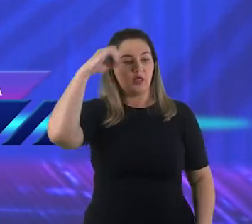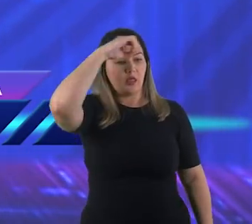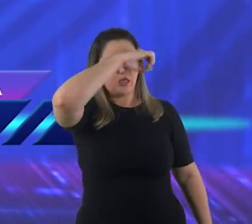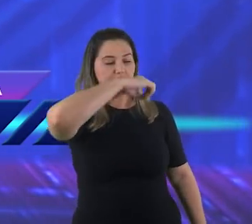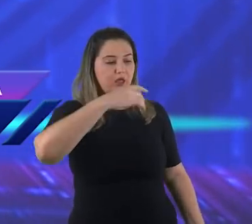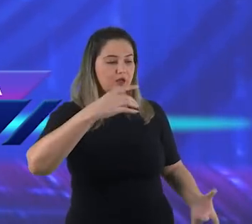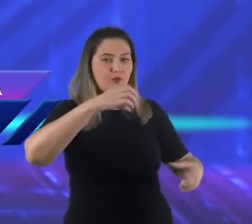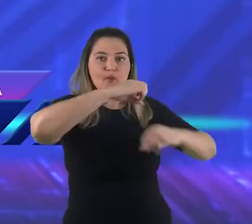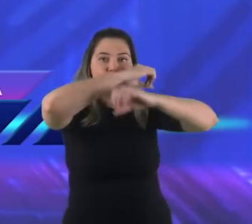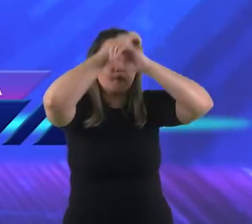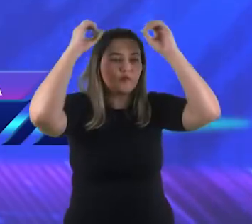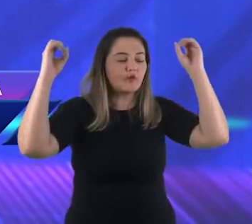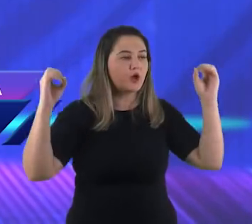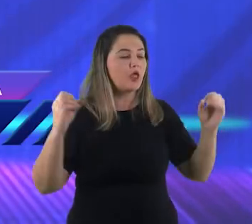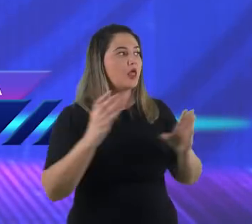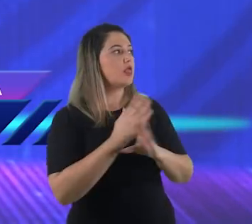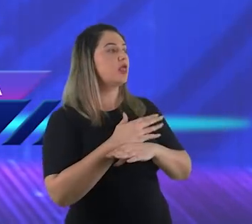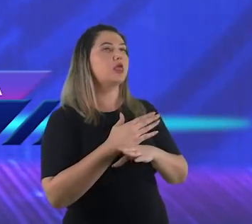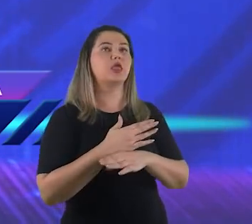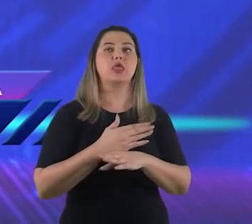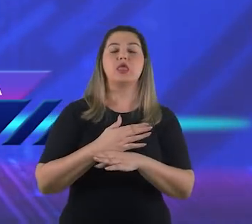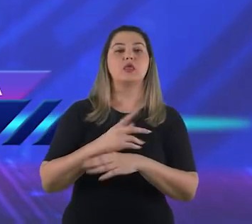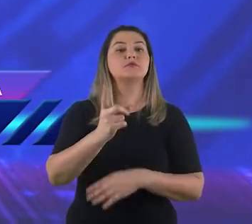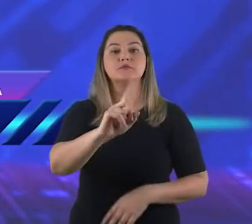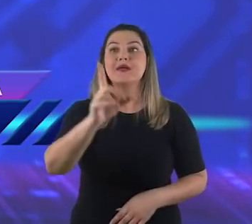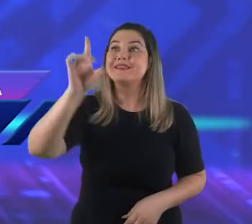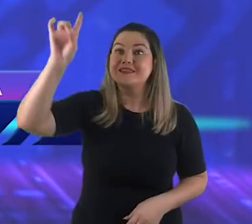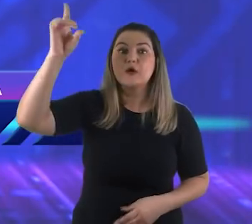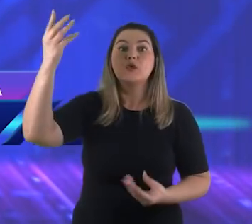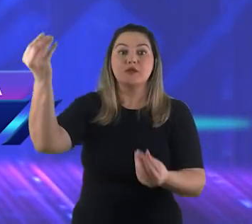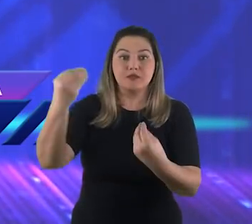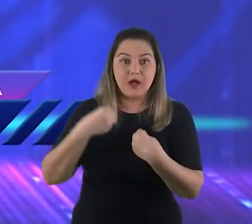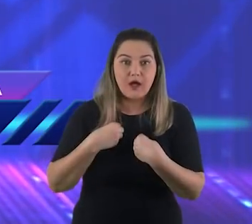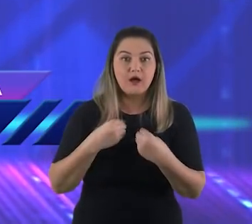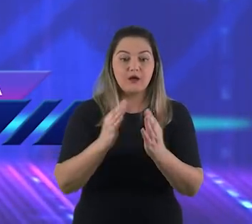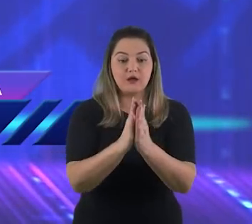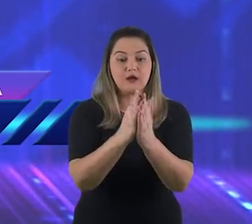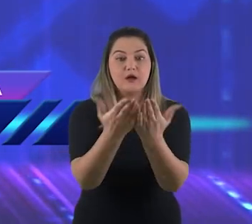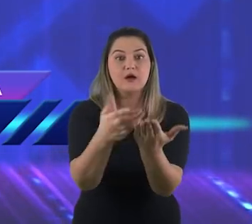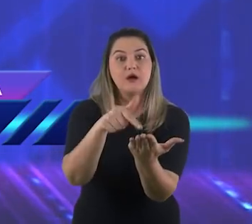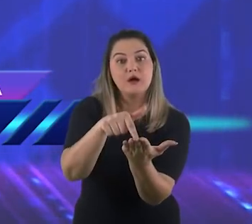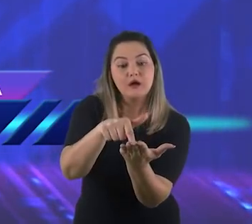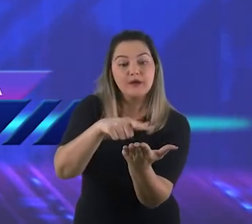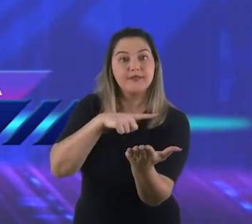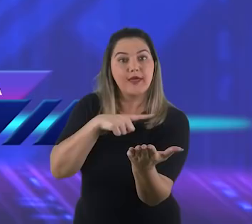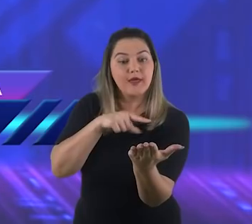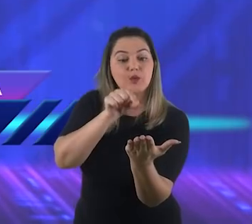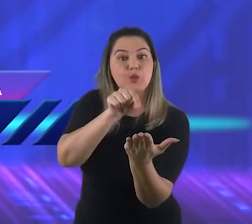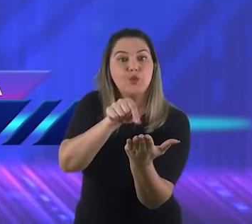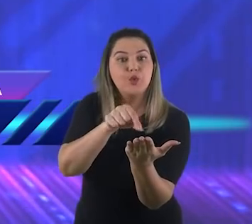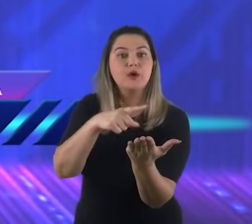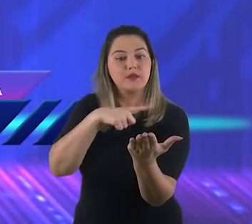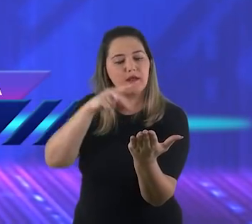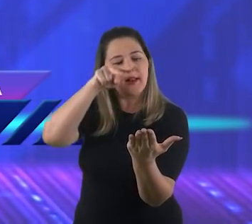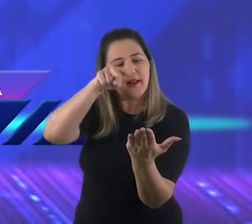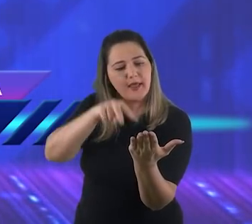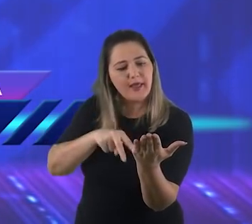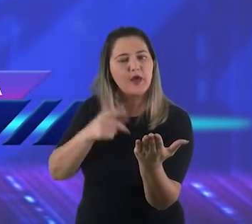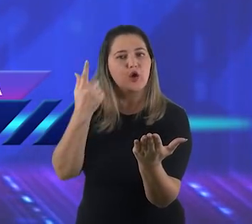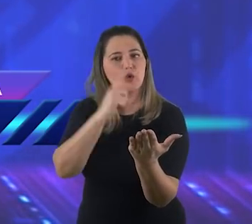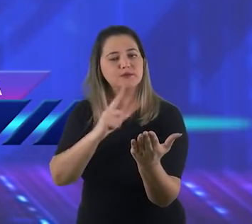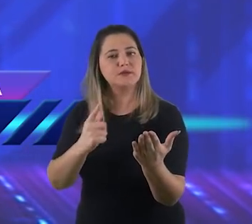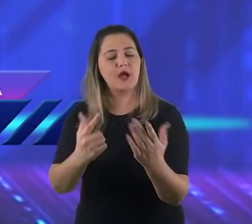acontecer. Nós podemos saber. E por que Deus quer que a gente saiba? Para que estejamos